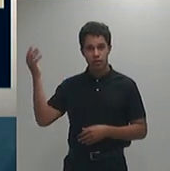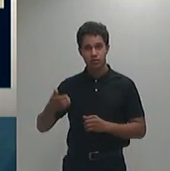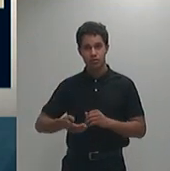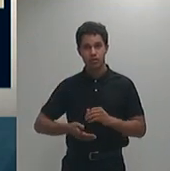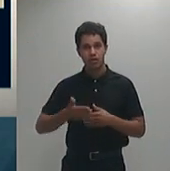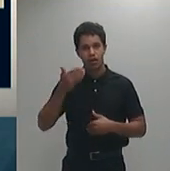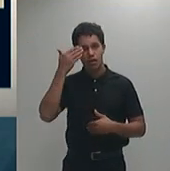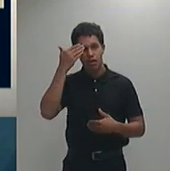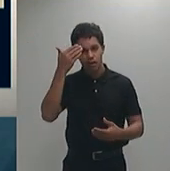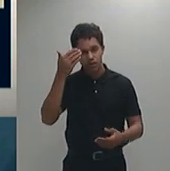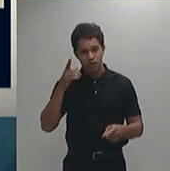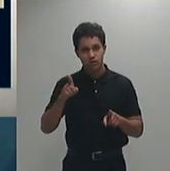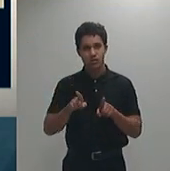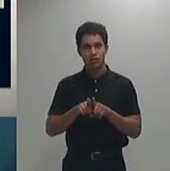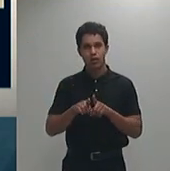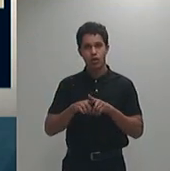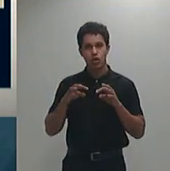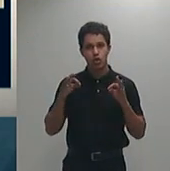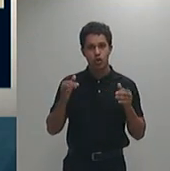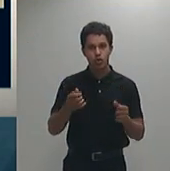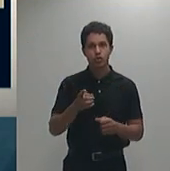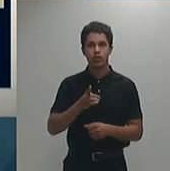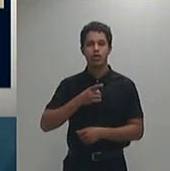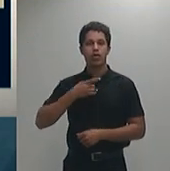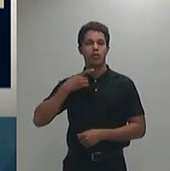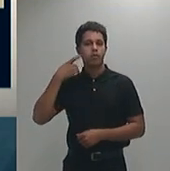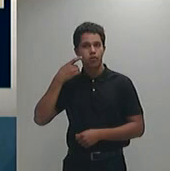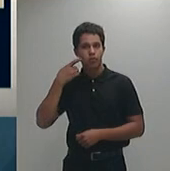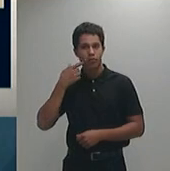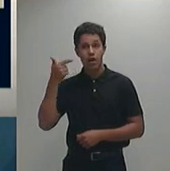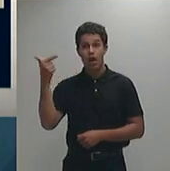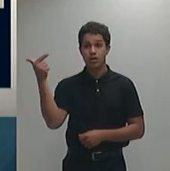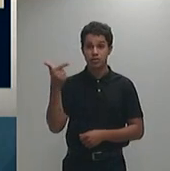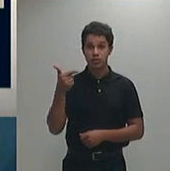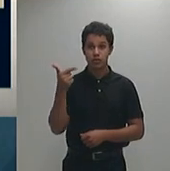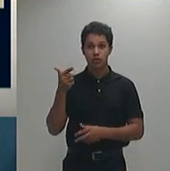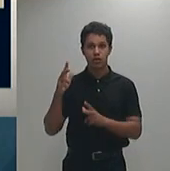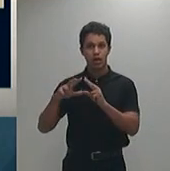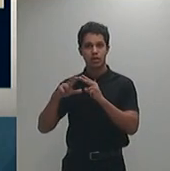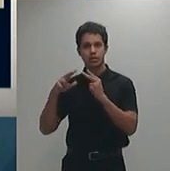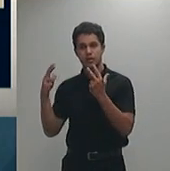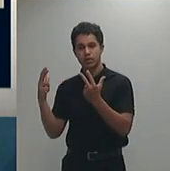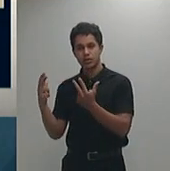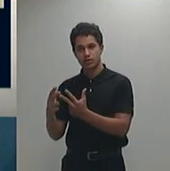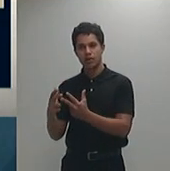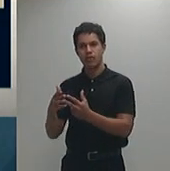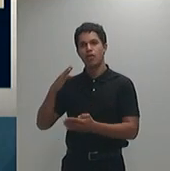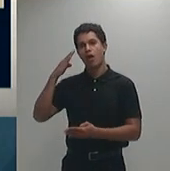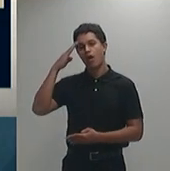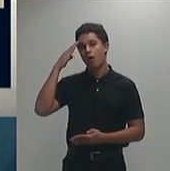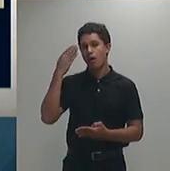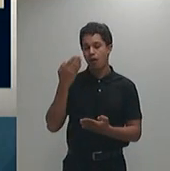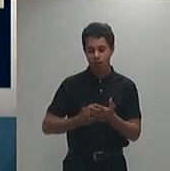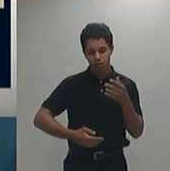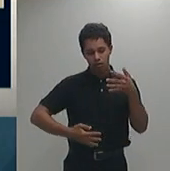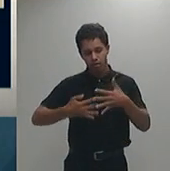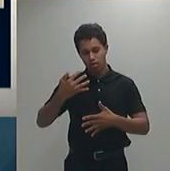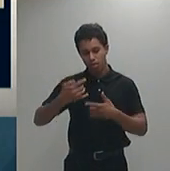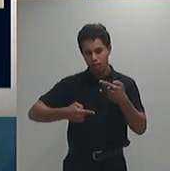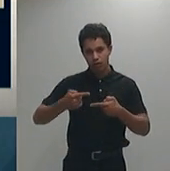a segunda sessão é conhece dos conflitos de competência